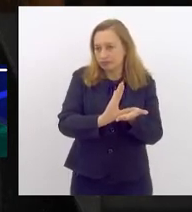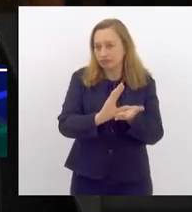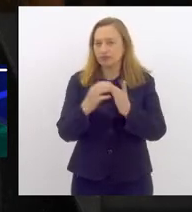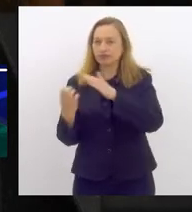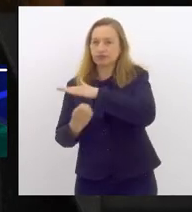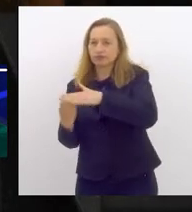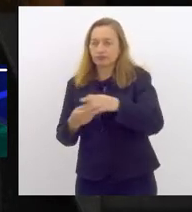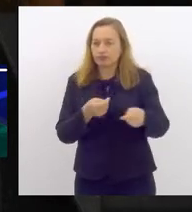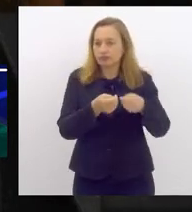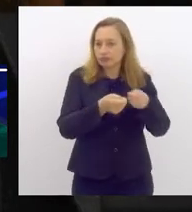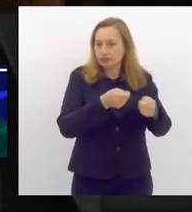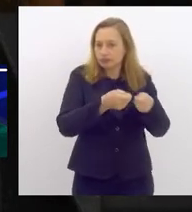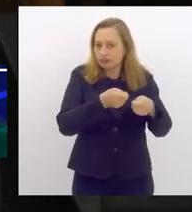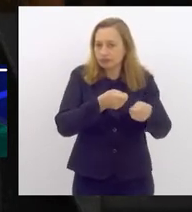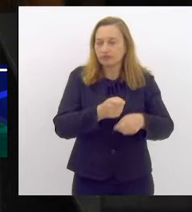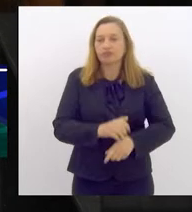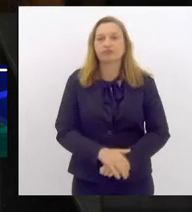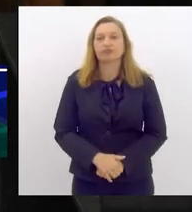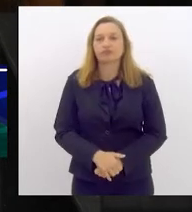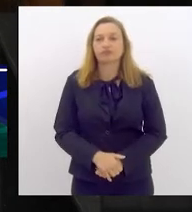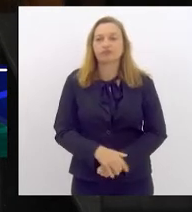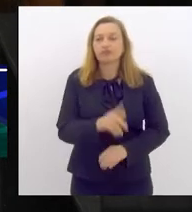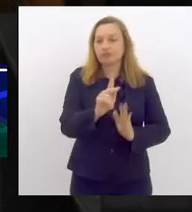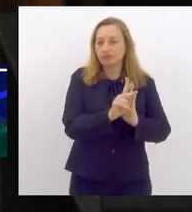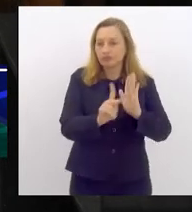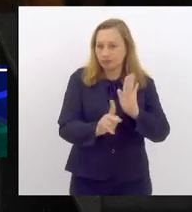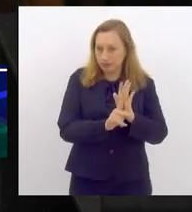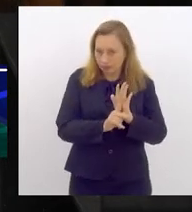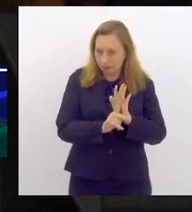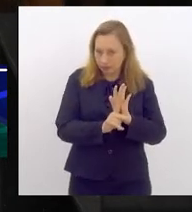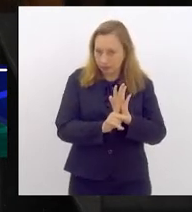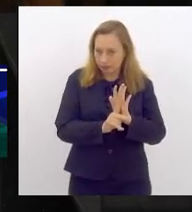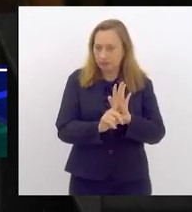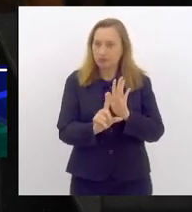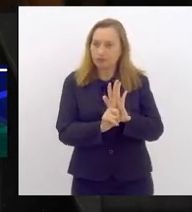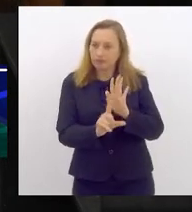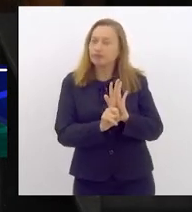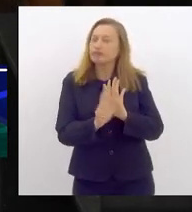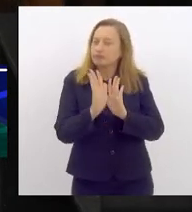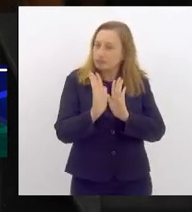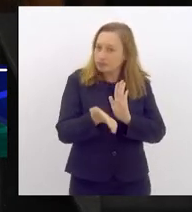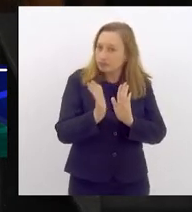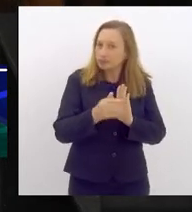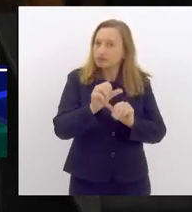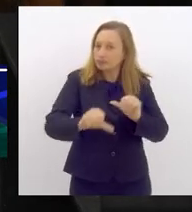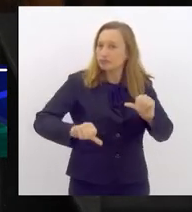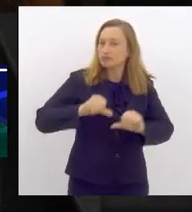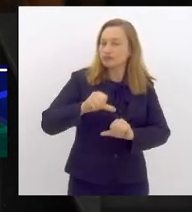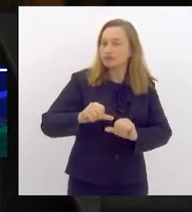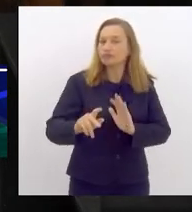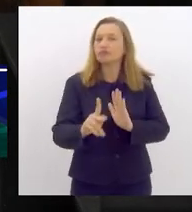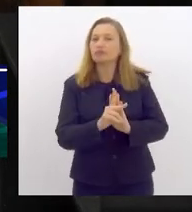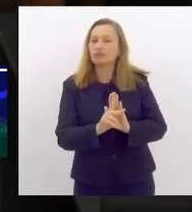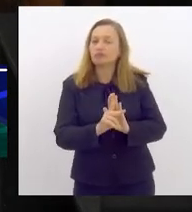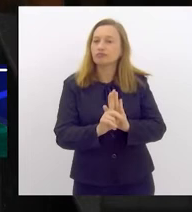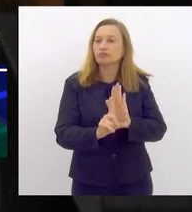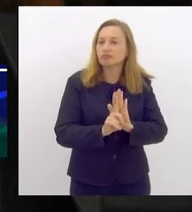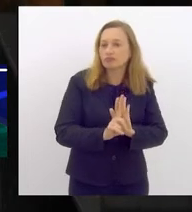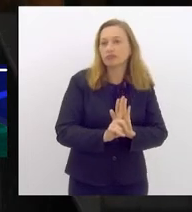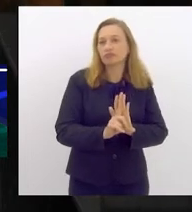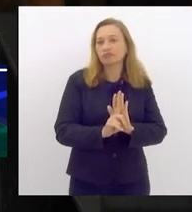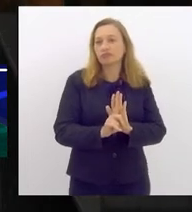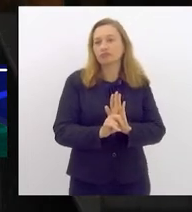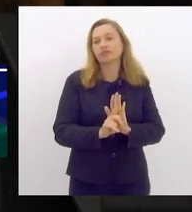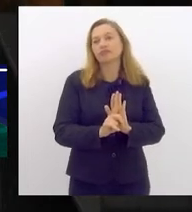reguladoras Oi e esse projeto tudo é ele já tinha se transformado e-mail